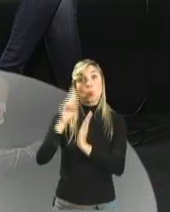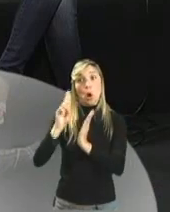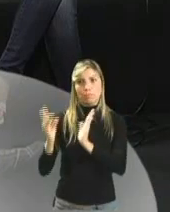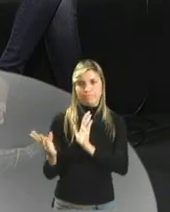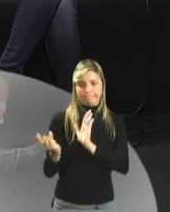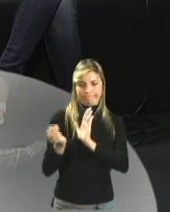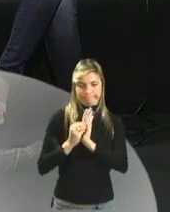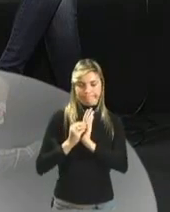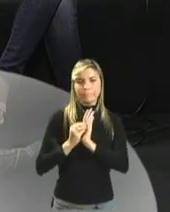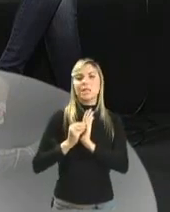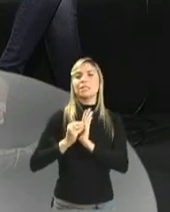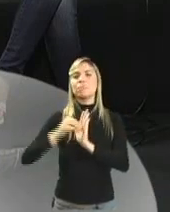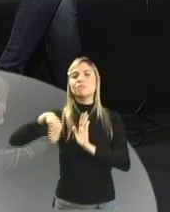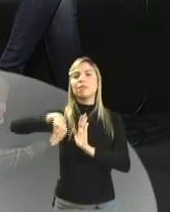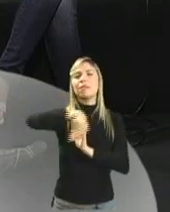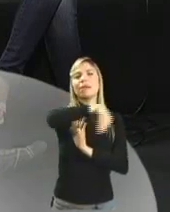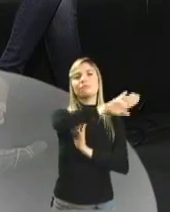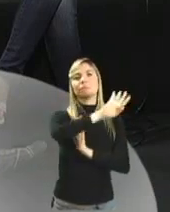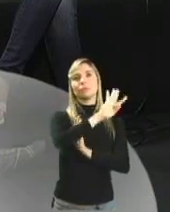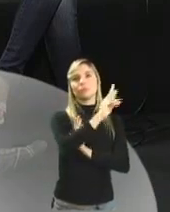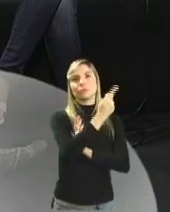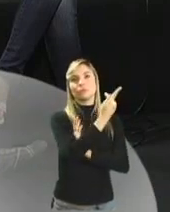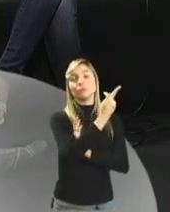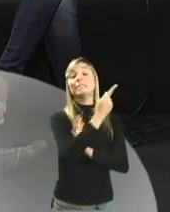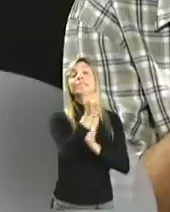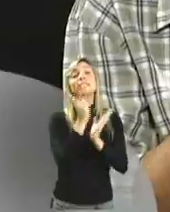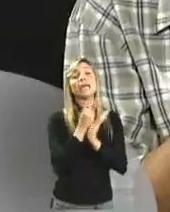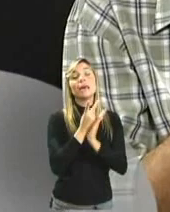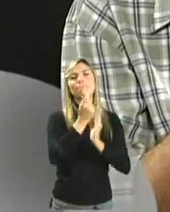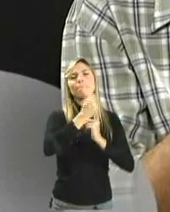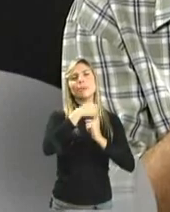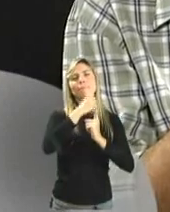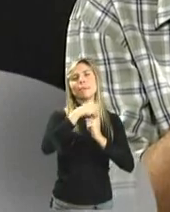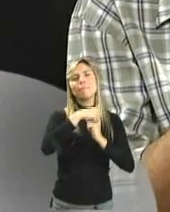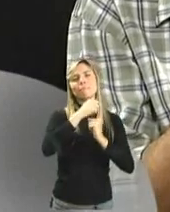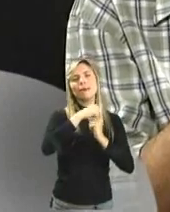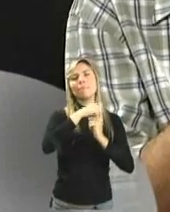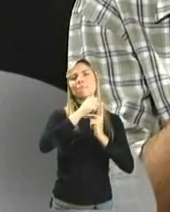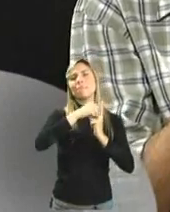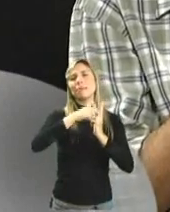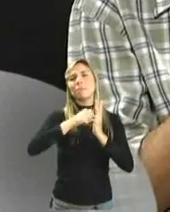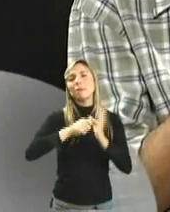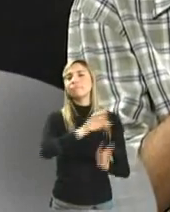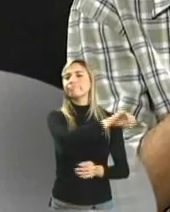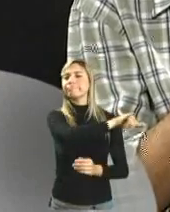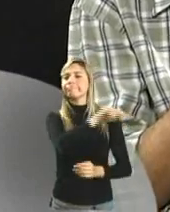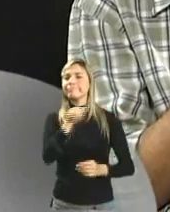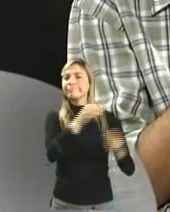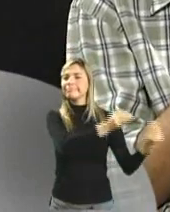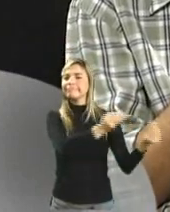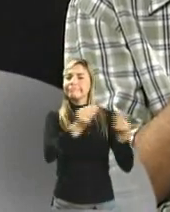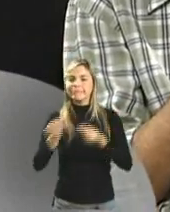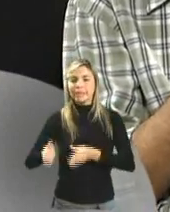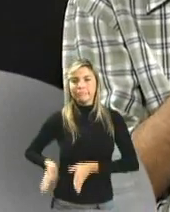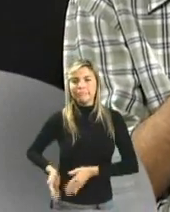pacientes cadastrados, eles recebem as bolsas mensalmente por esse programa. O